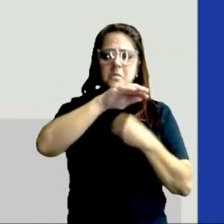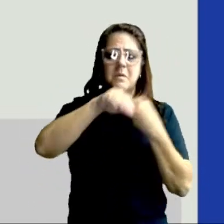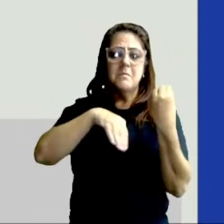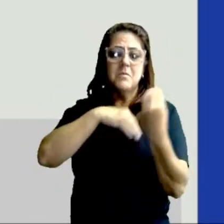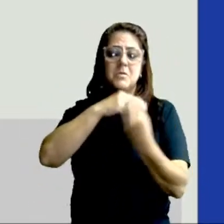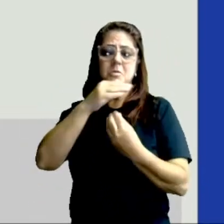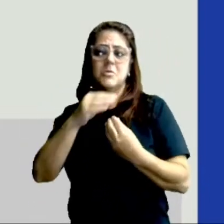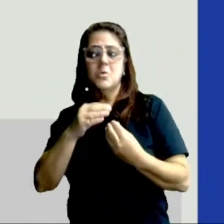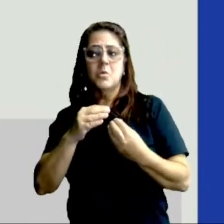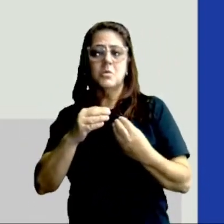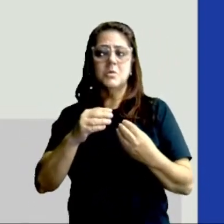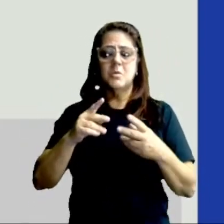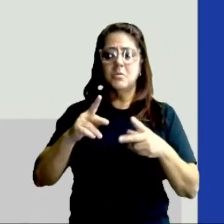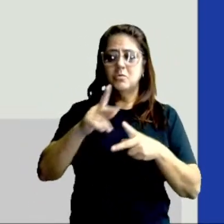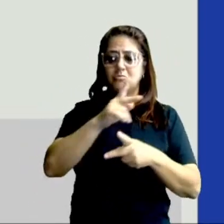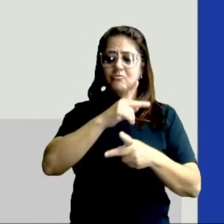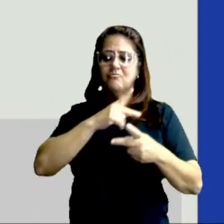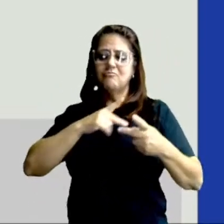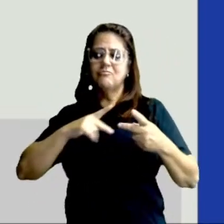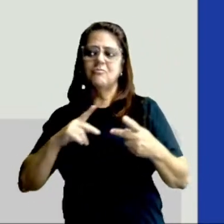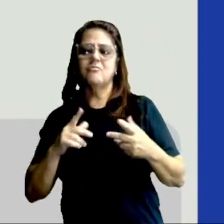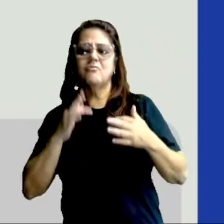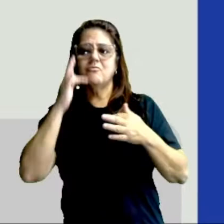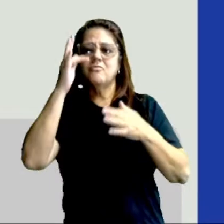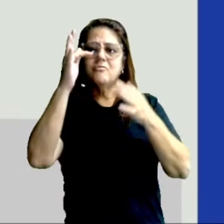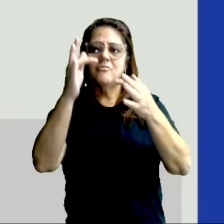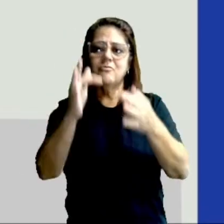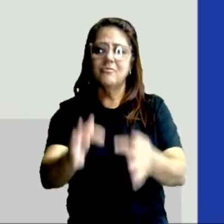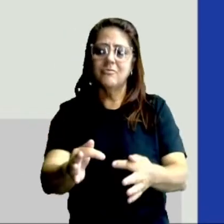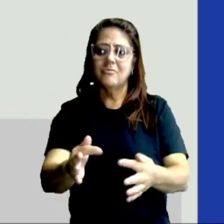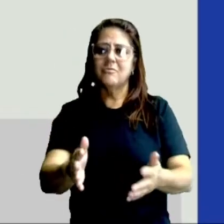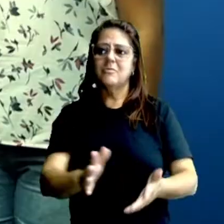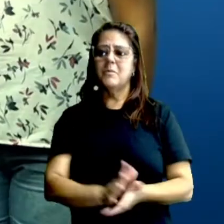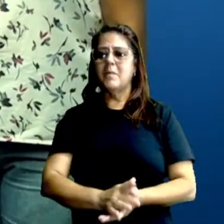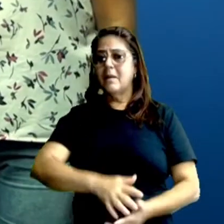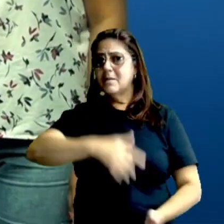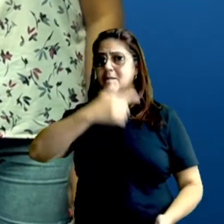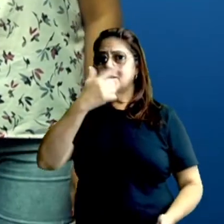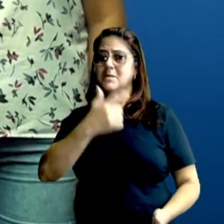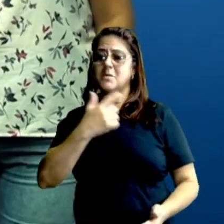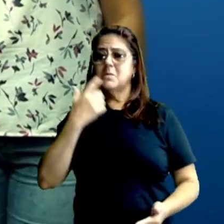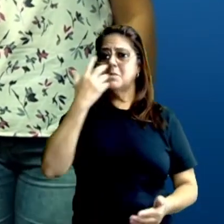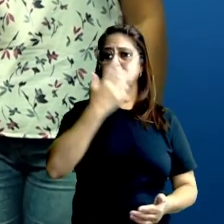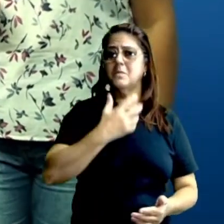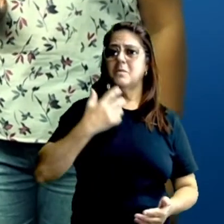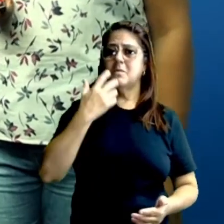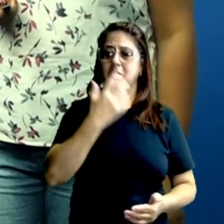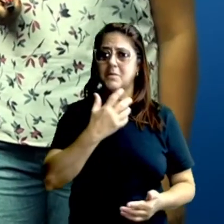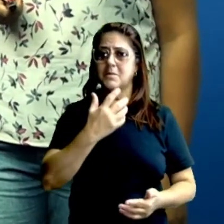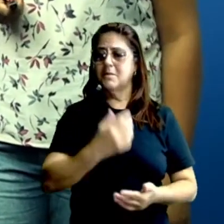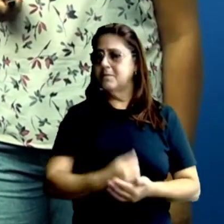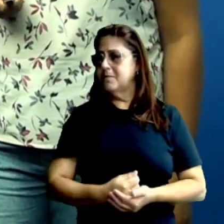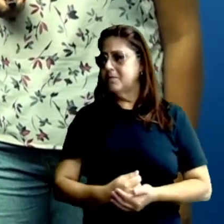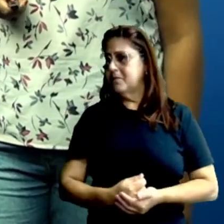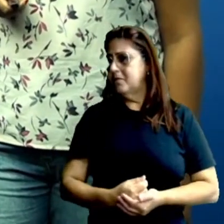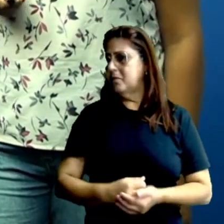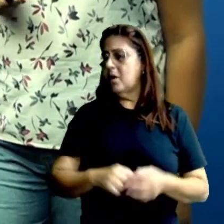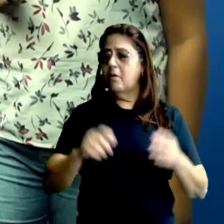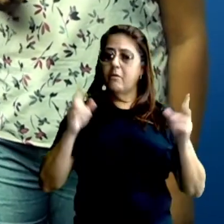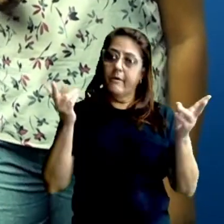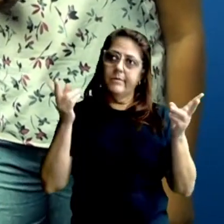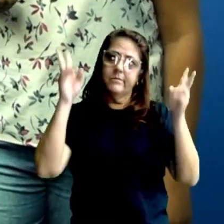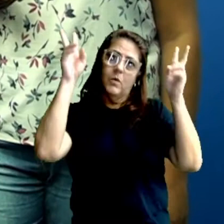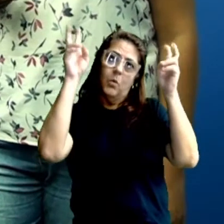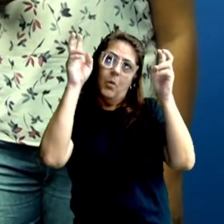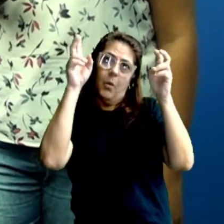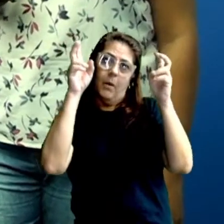somos uma grande Legião somos o futuro a Segunda música essa força essa que foi um